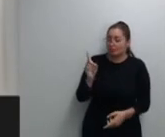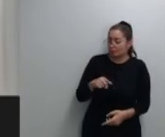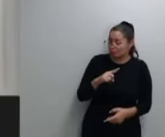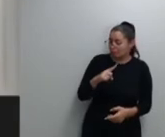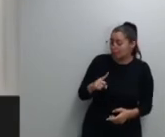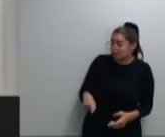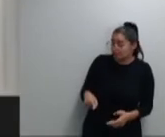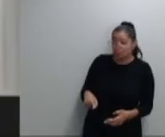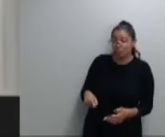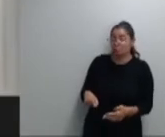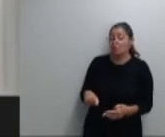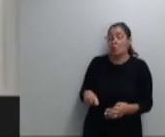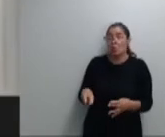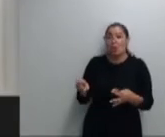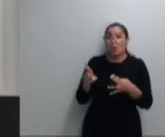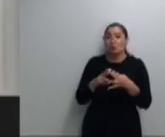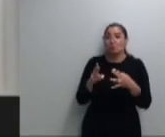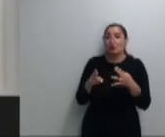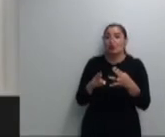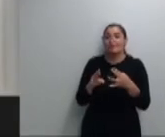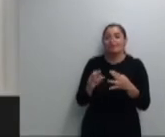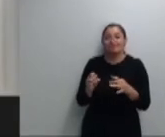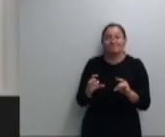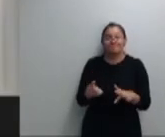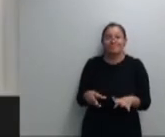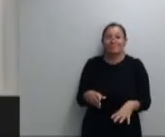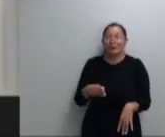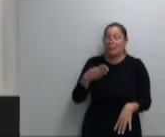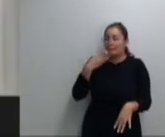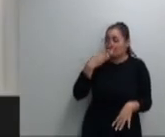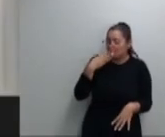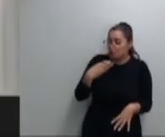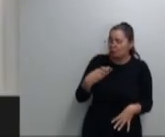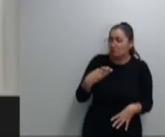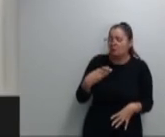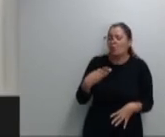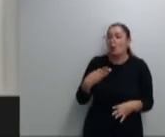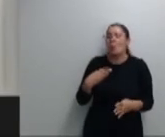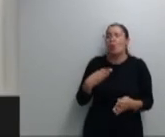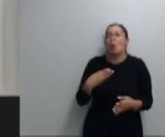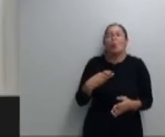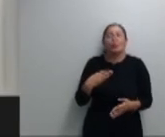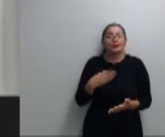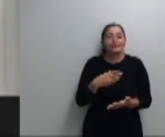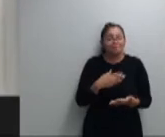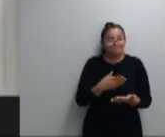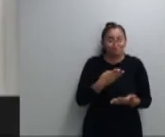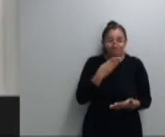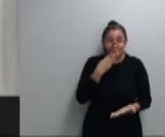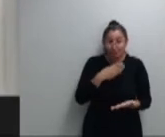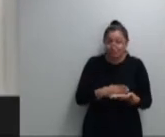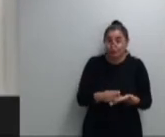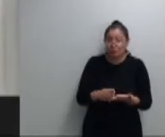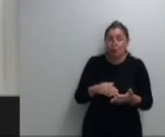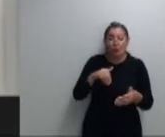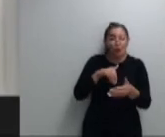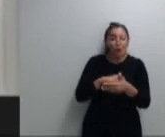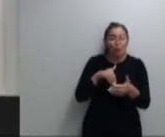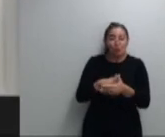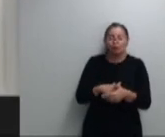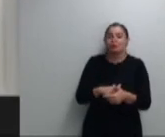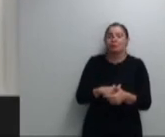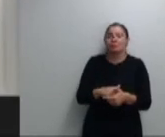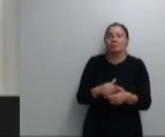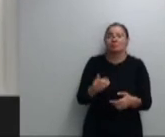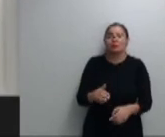especial, pediu vista antecipada a ministra Regina Helena. Votou antecipadamente o ministro Napoleão Maia